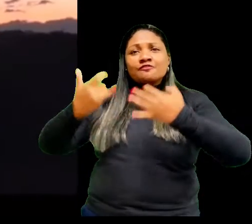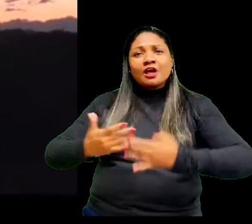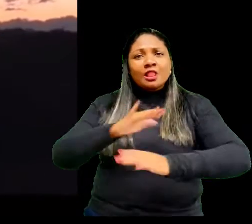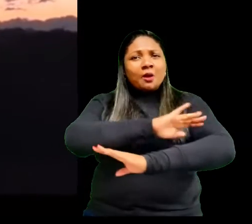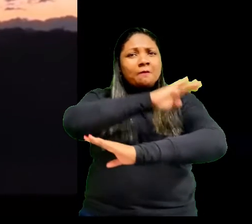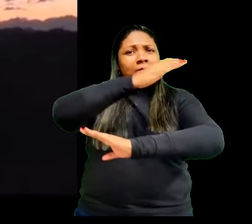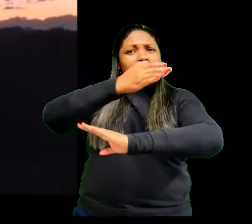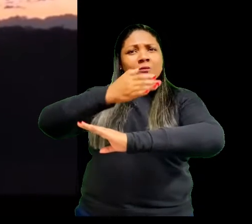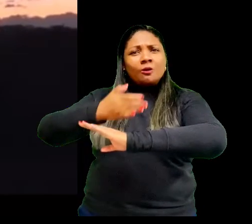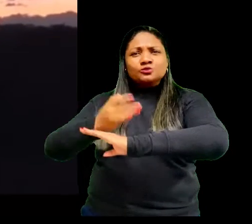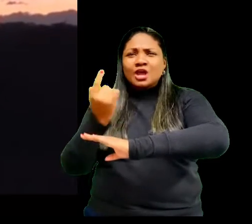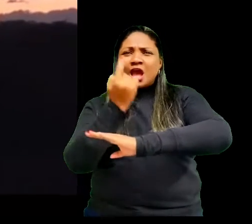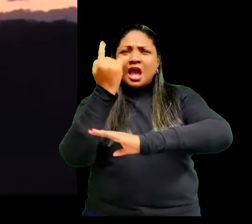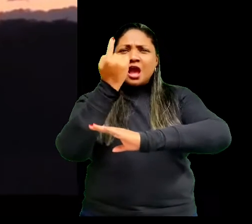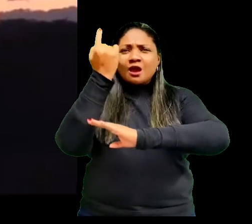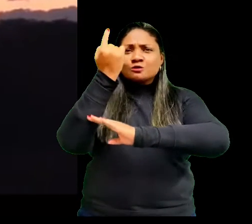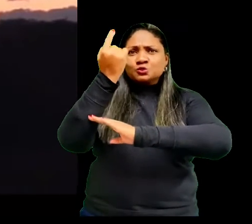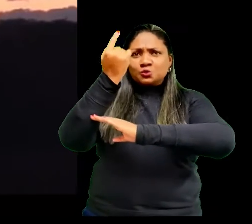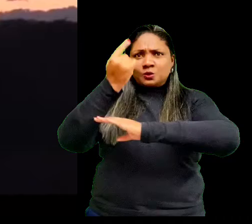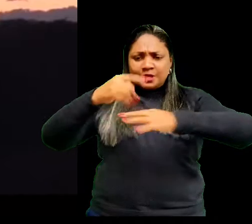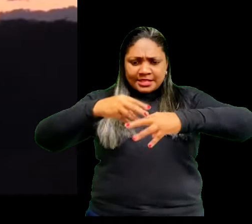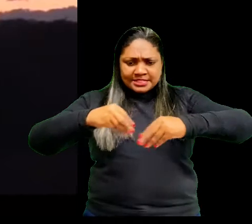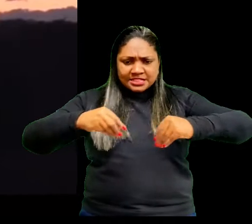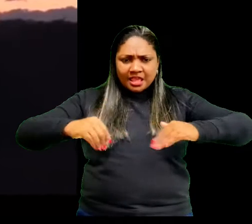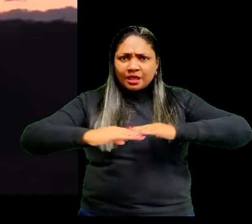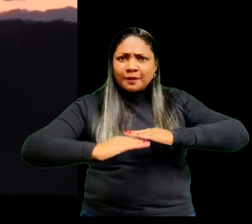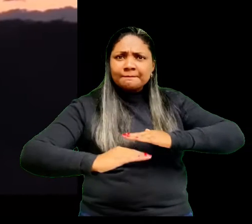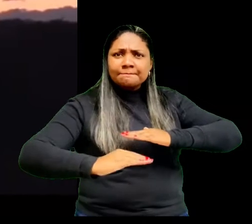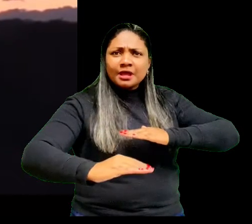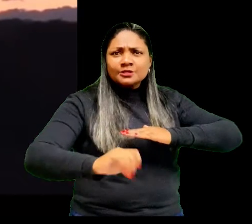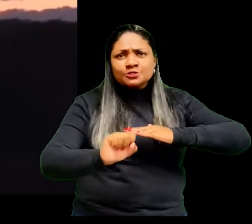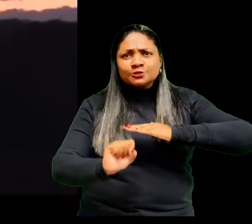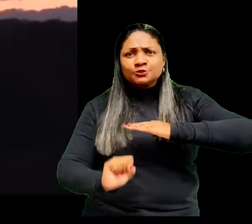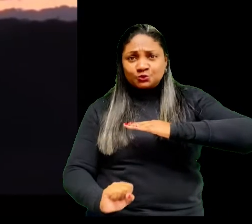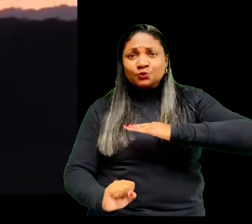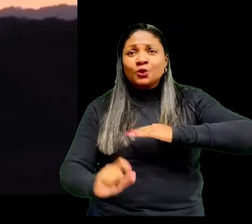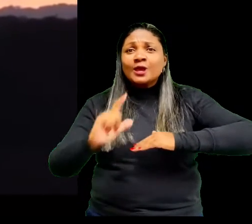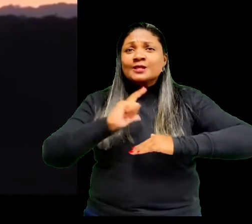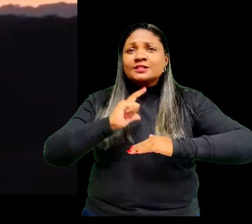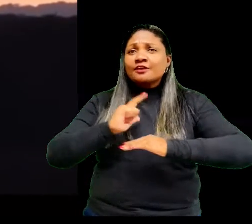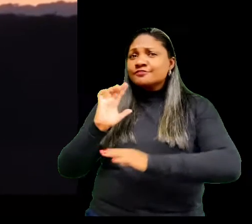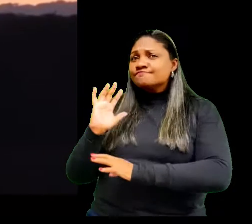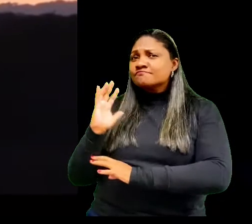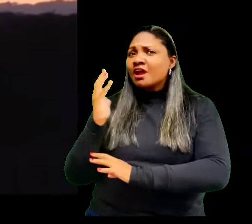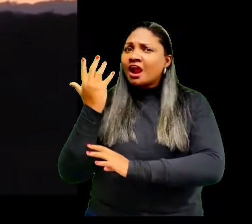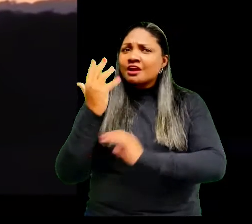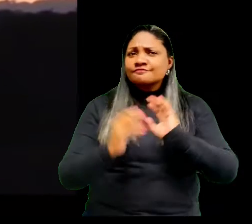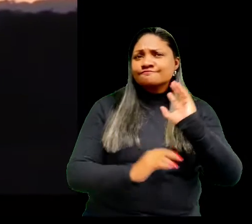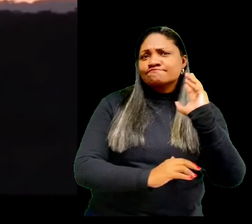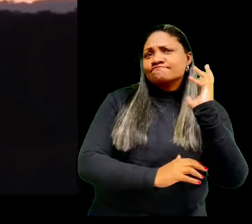alto e redondo e terras mais baixas ao sul dele, com grandes